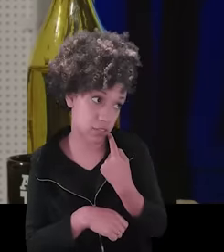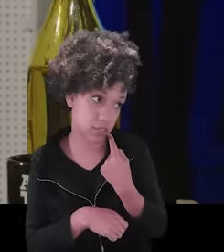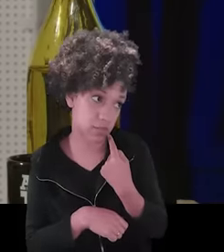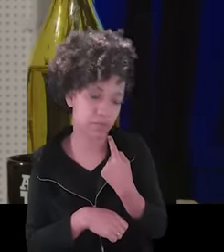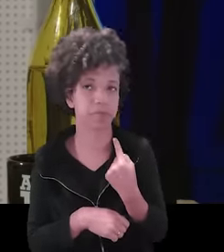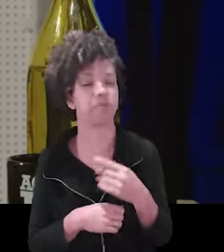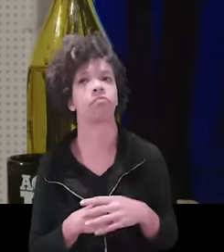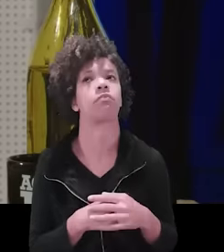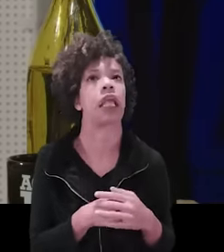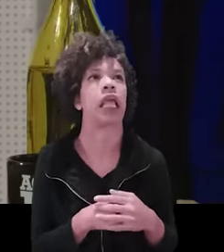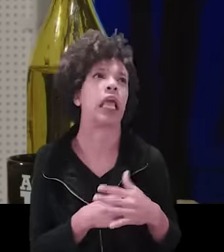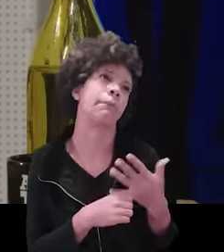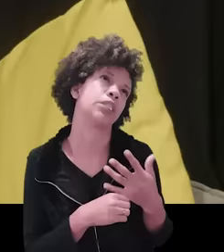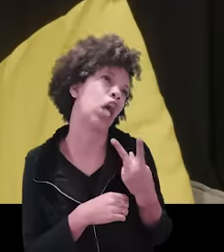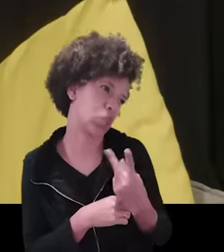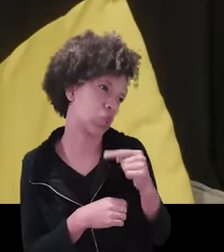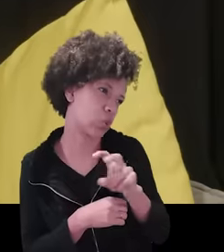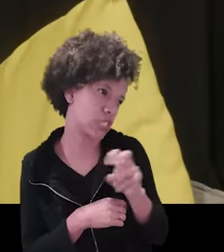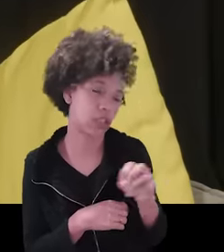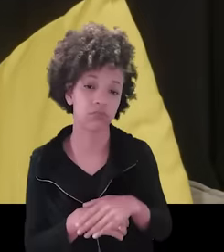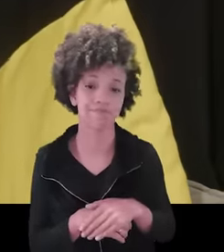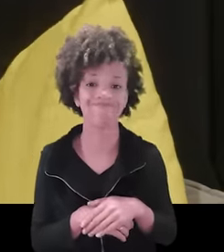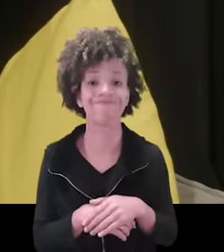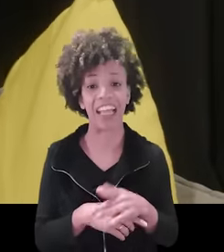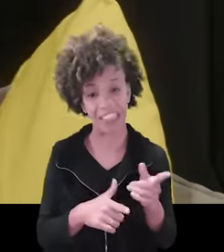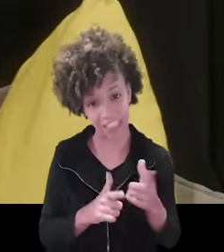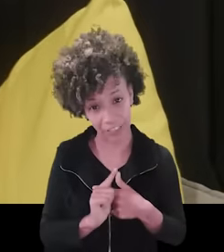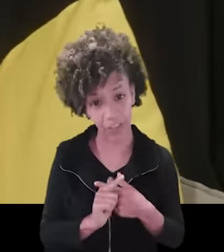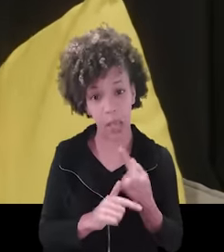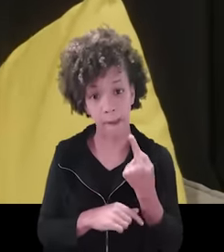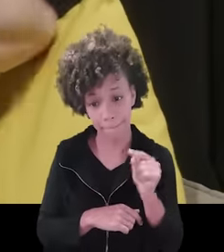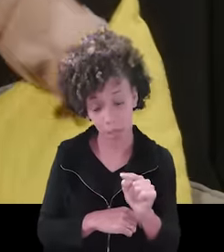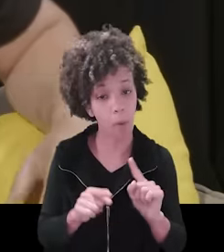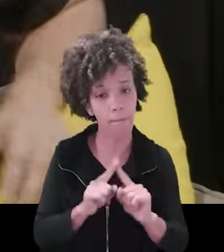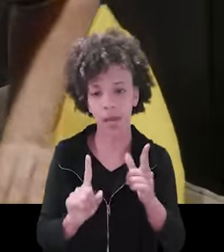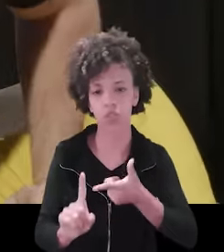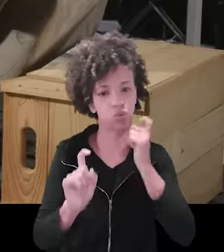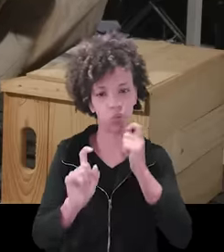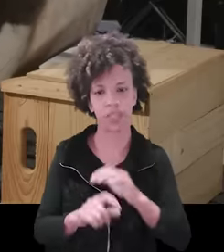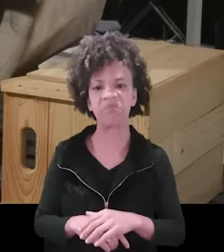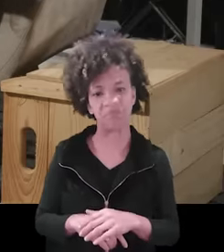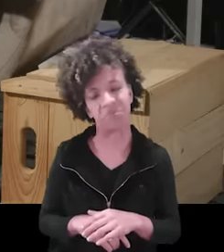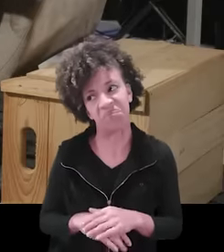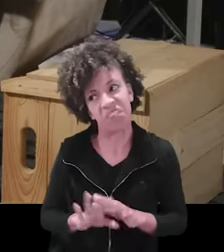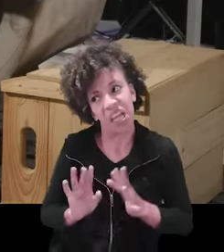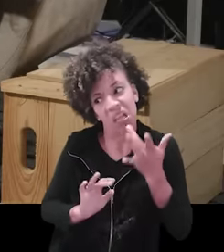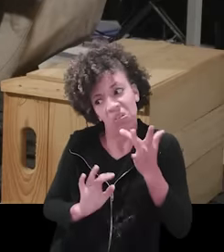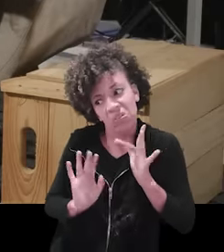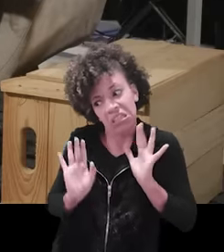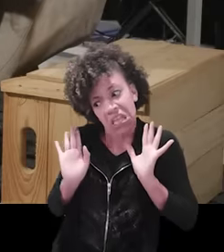hora dois e meio é um falou para viver num $1000 por mês mas não tomar tiro é é